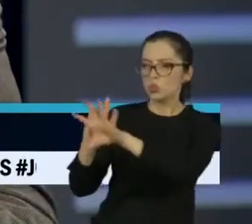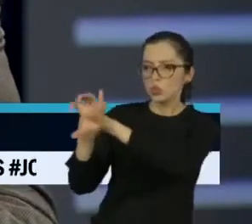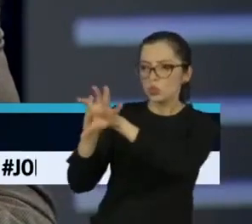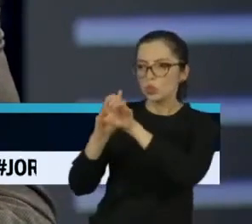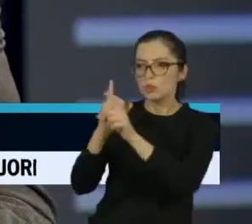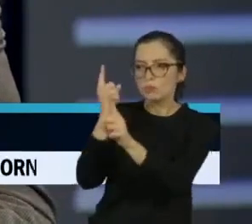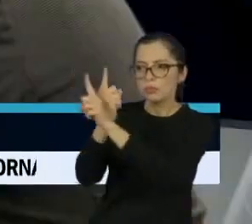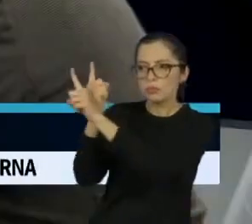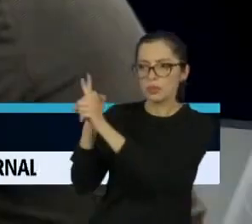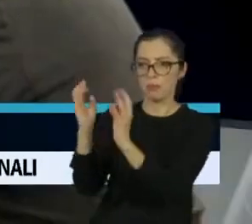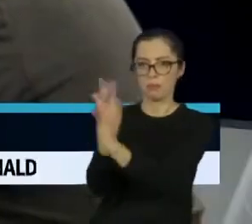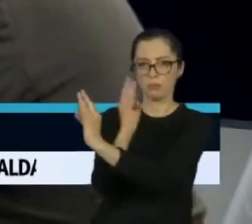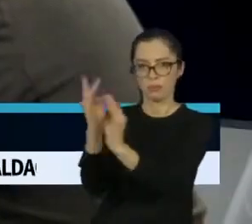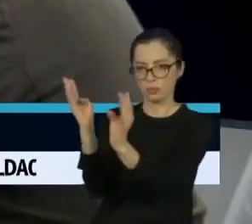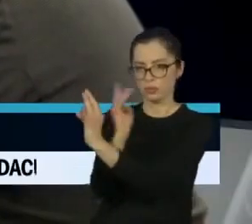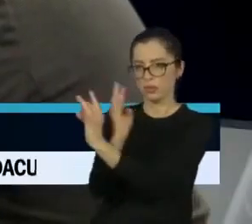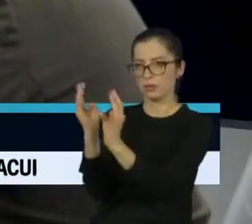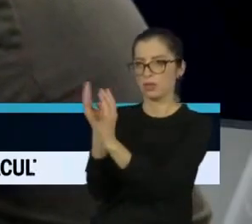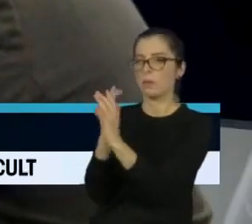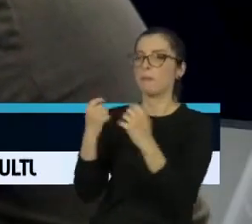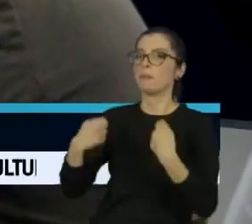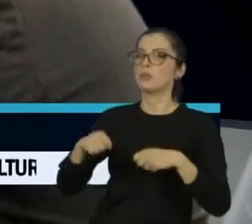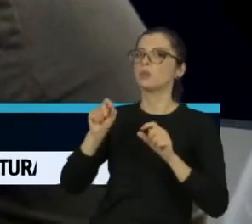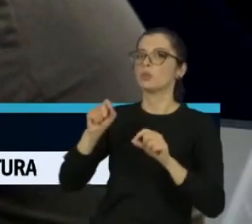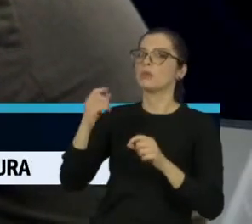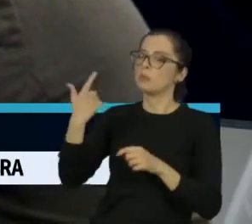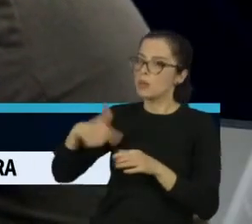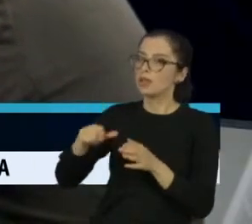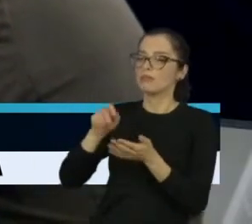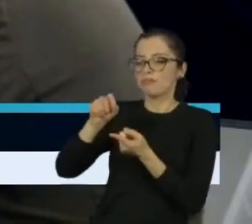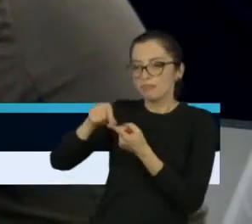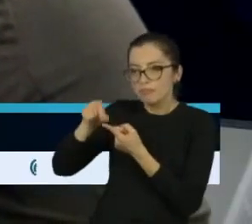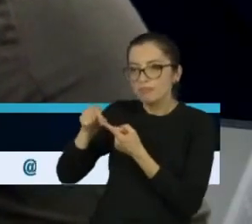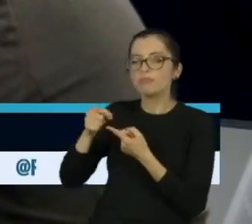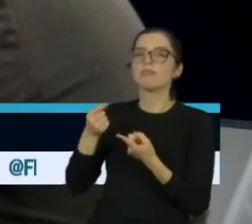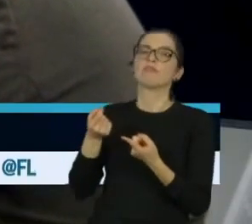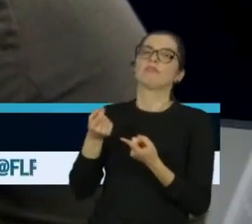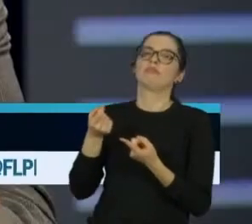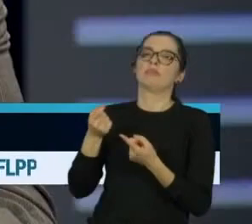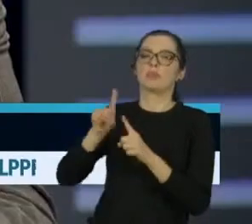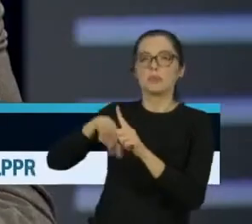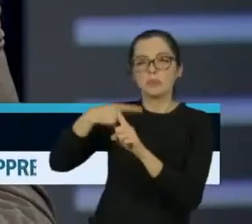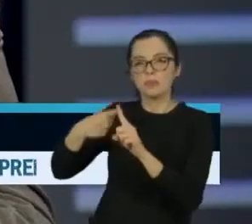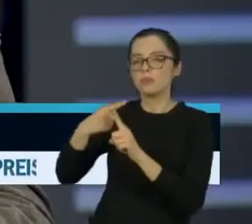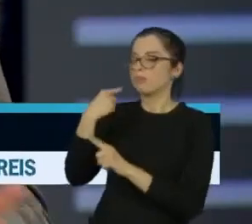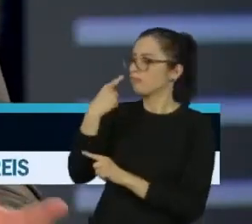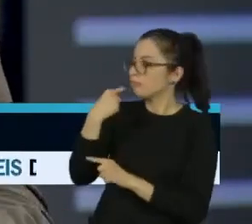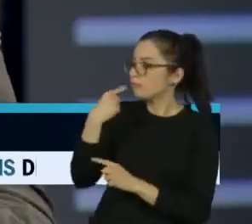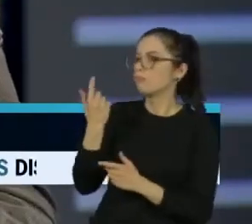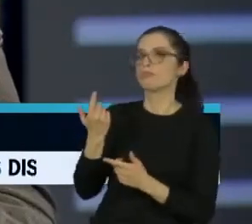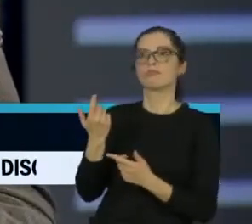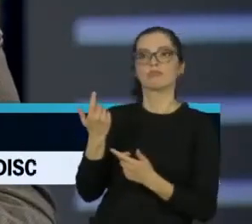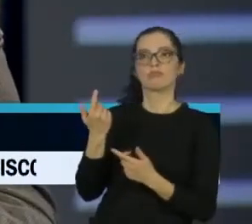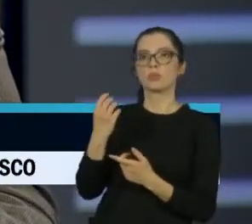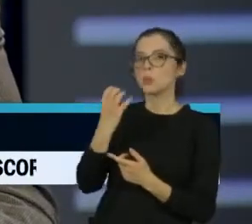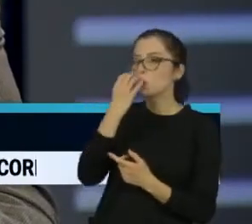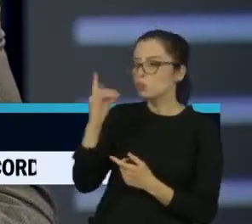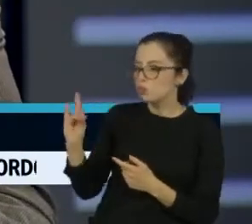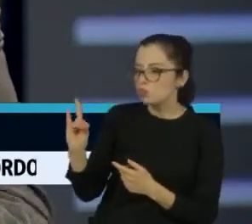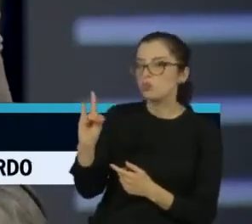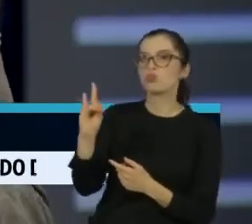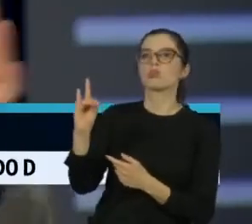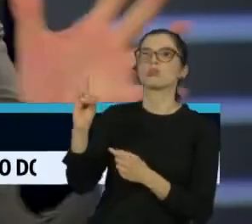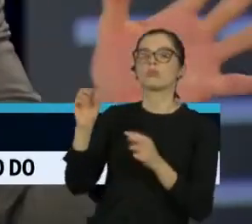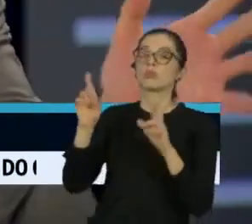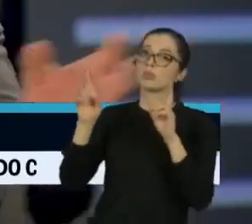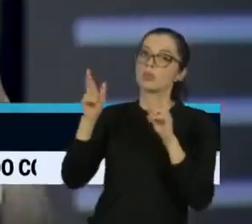uma população grande, vamos precisar de testes utilizando o PCR, e eu estou bastante animado com esse teste usando a